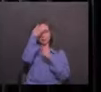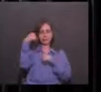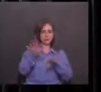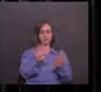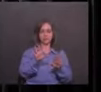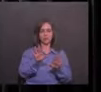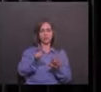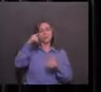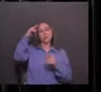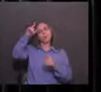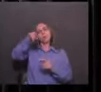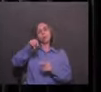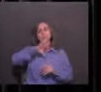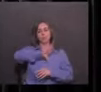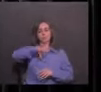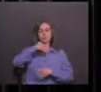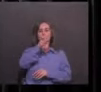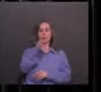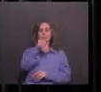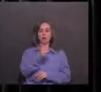pace e la prosperità. Oremus.